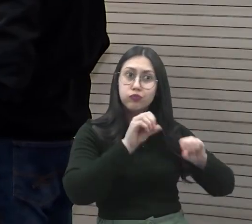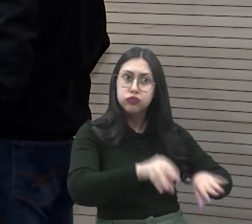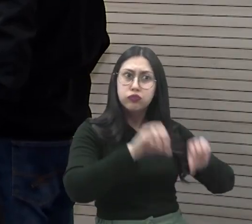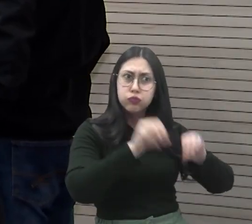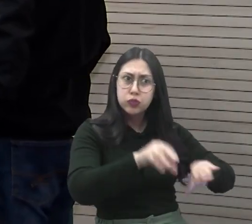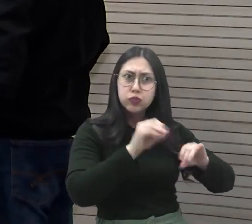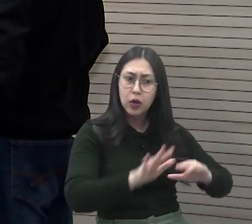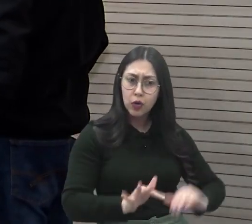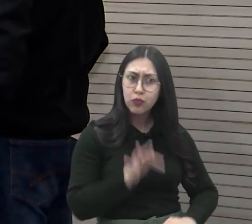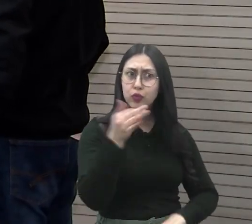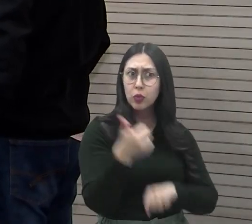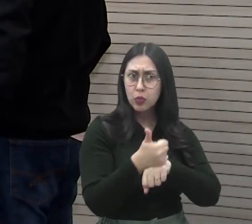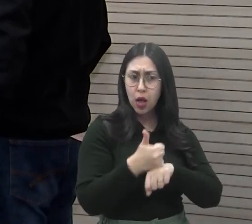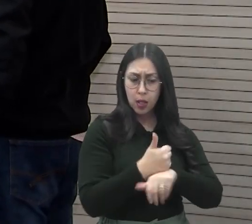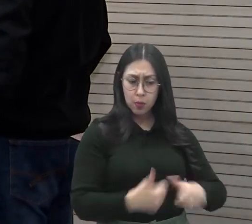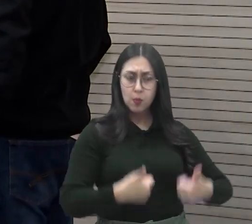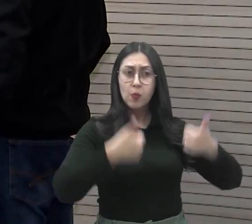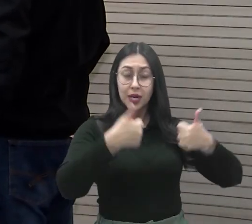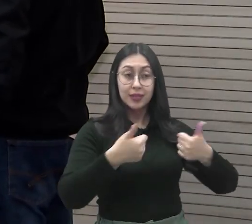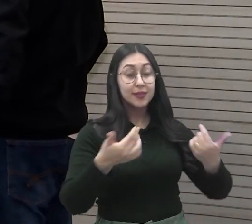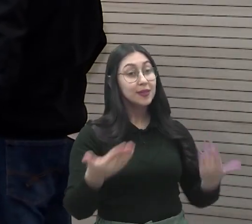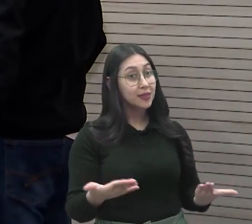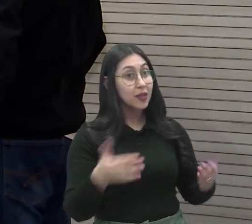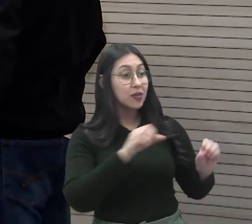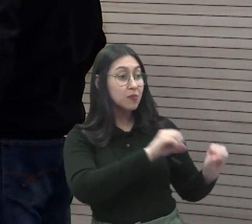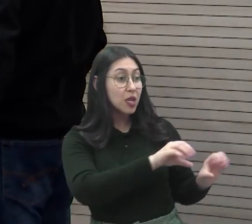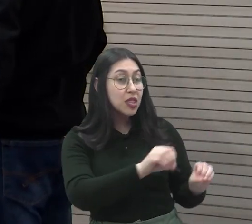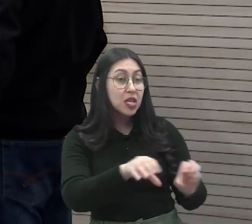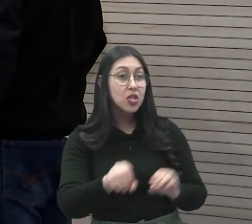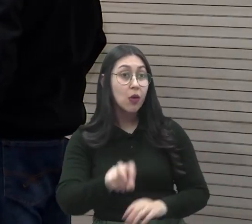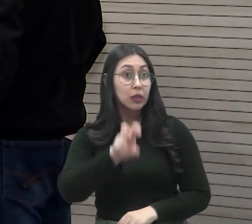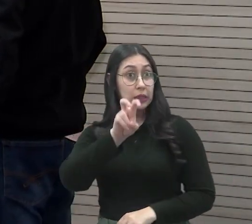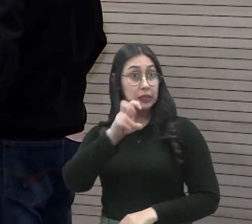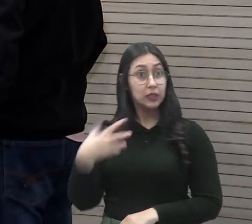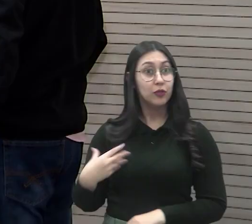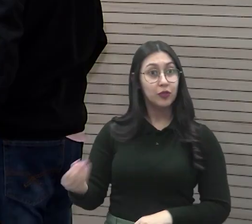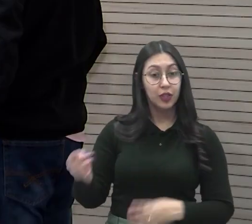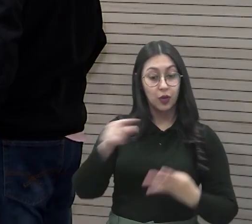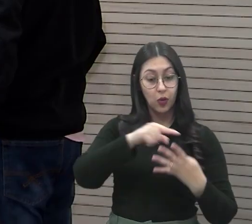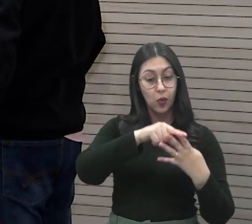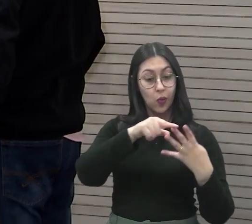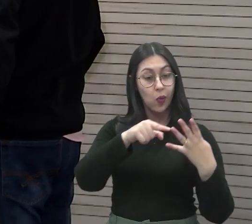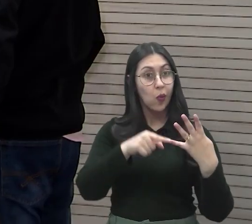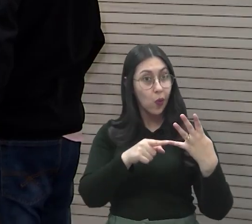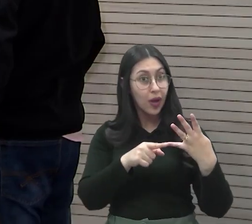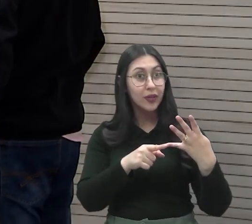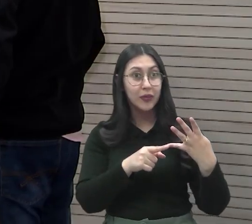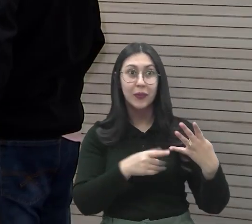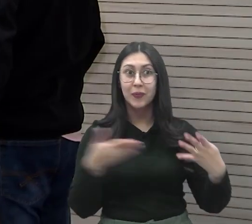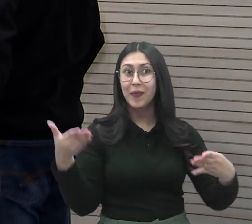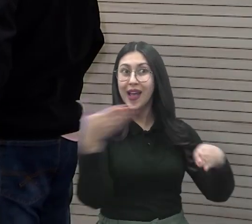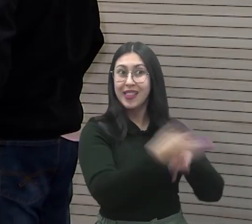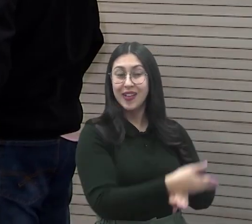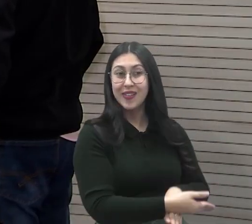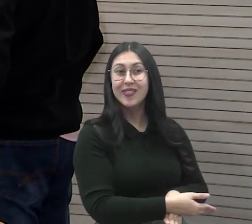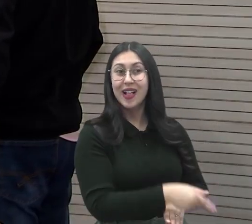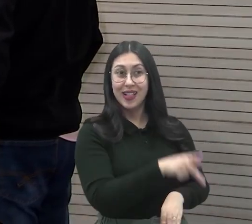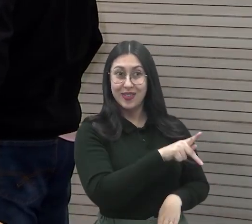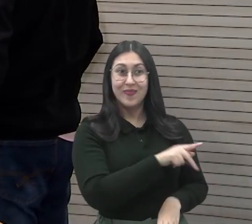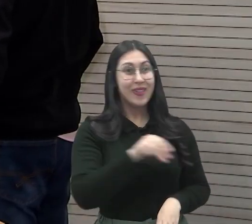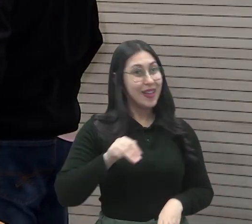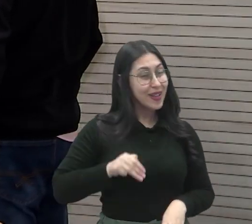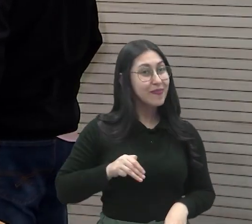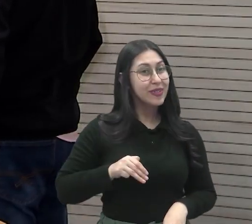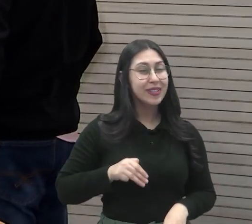manter. E você vê, ele criou 5 filhos, os 4 são todos da Polícia Militar. E para ele